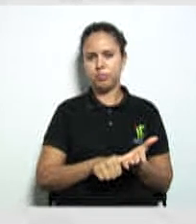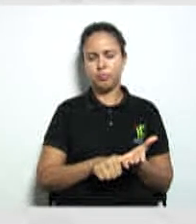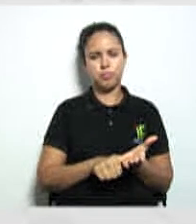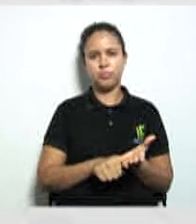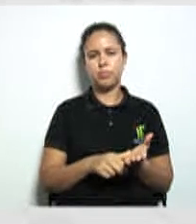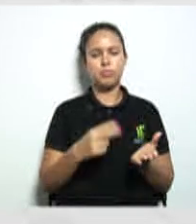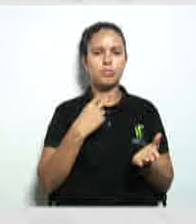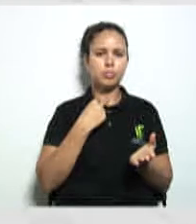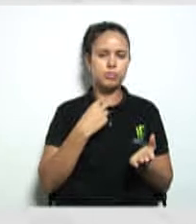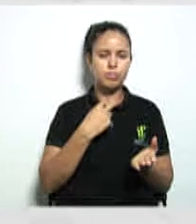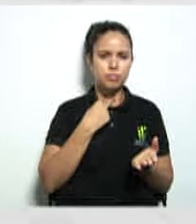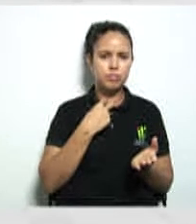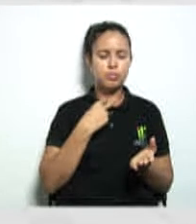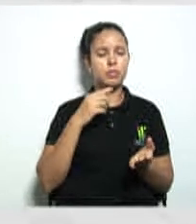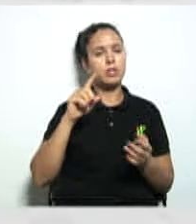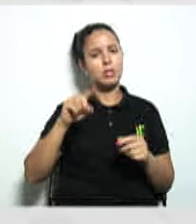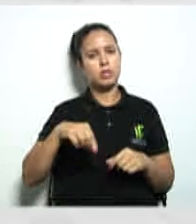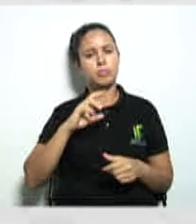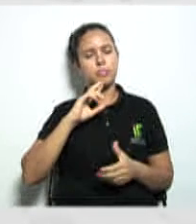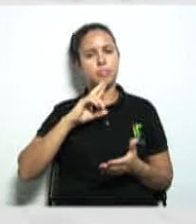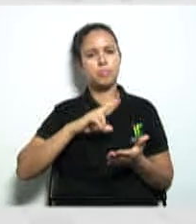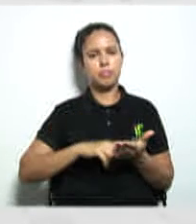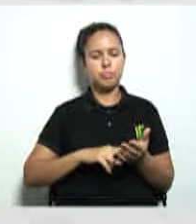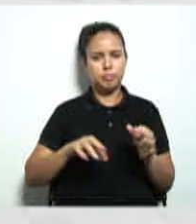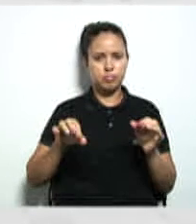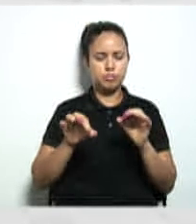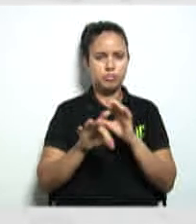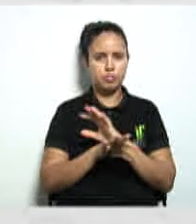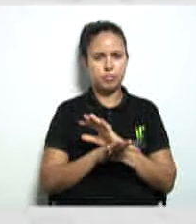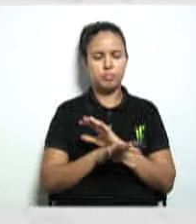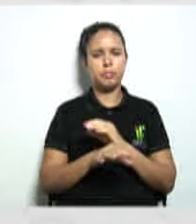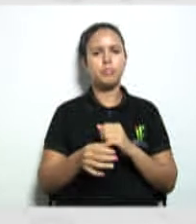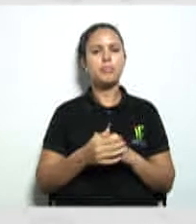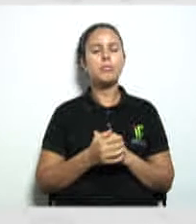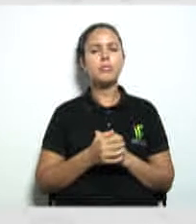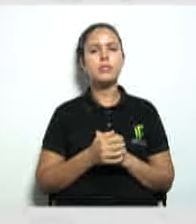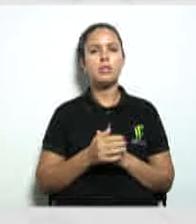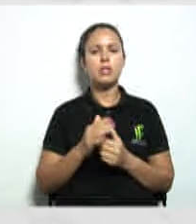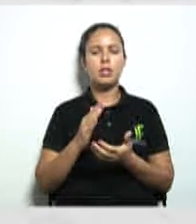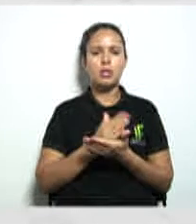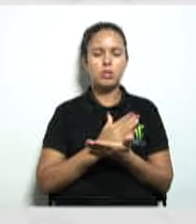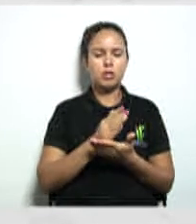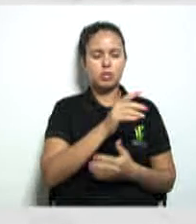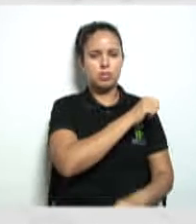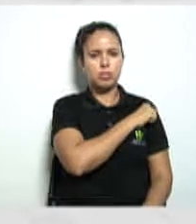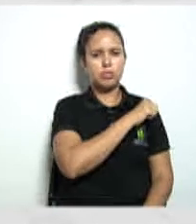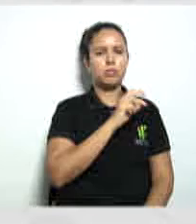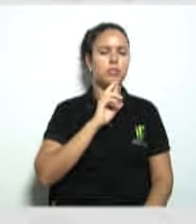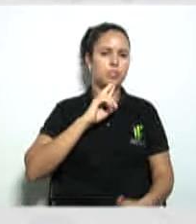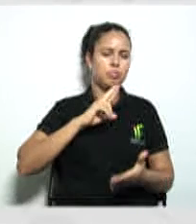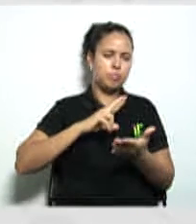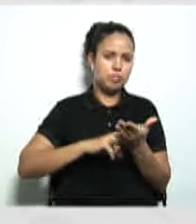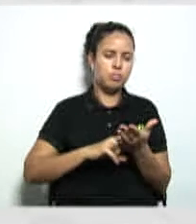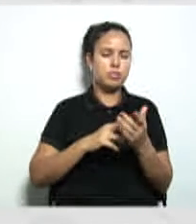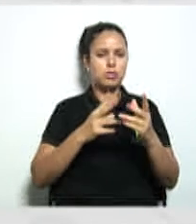Essa é a resposta completa da letra B, tá? Quem fez alguma coisa nesse sentido de dizer que estava